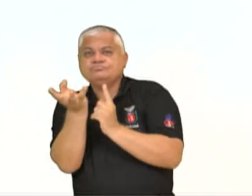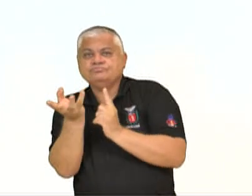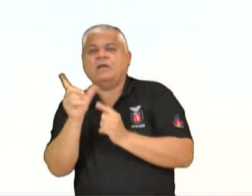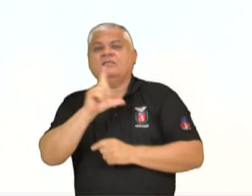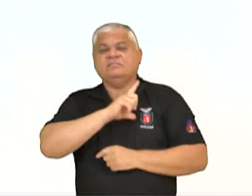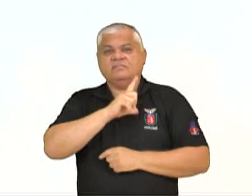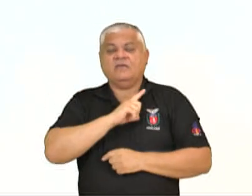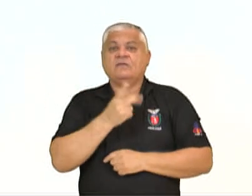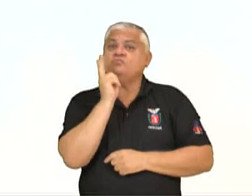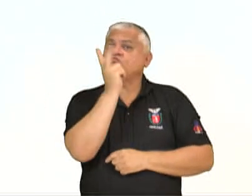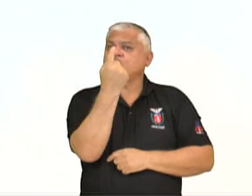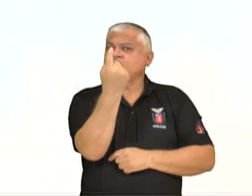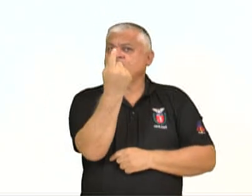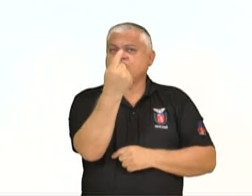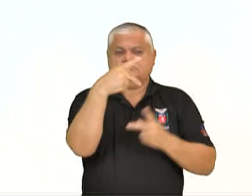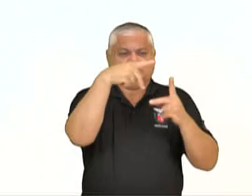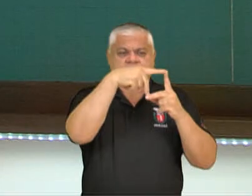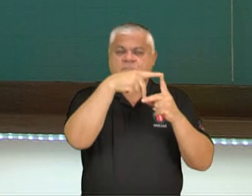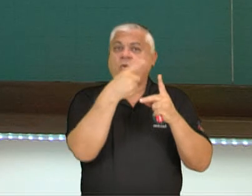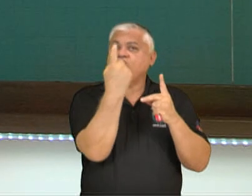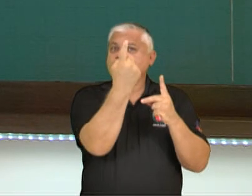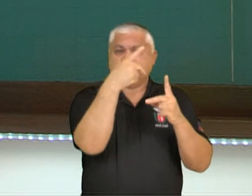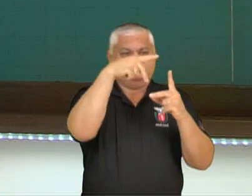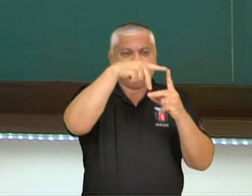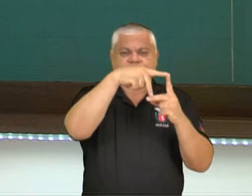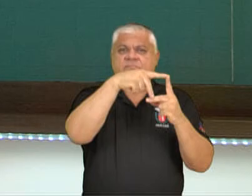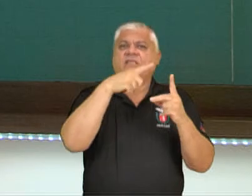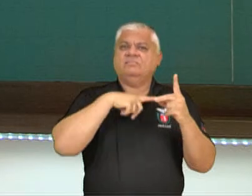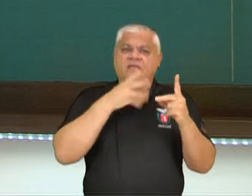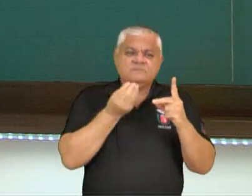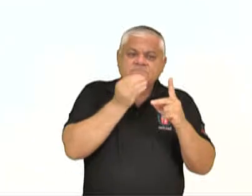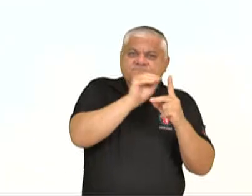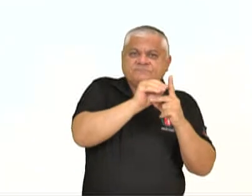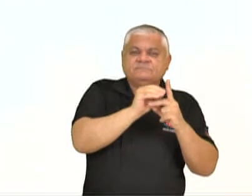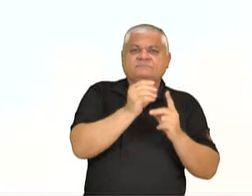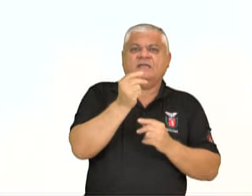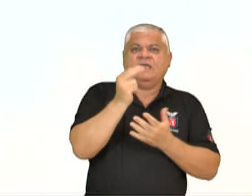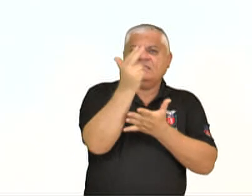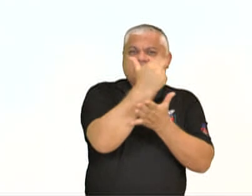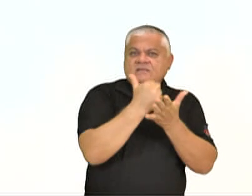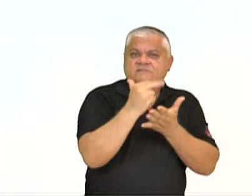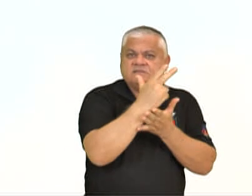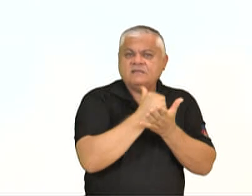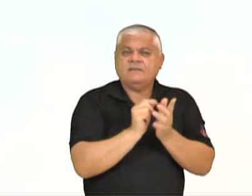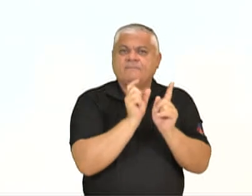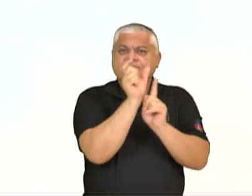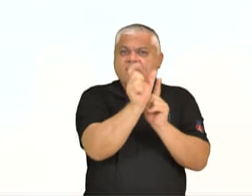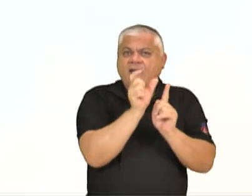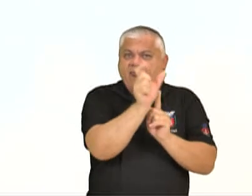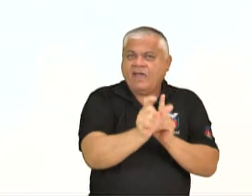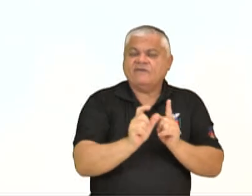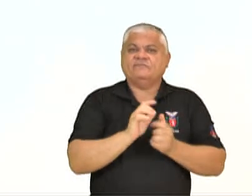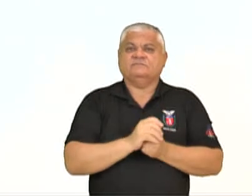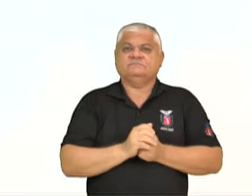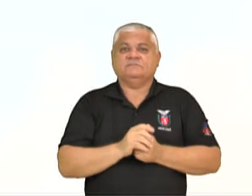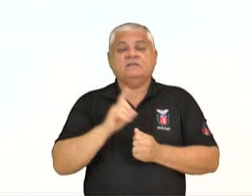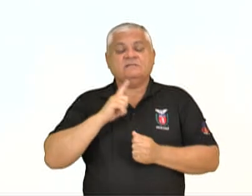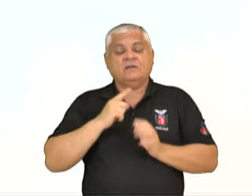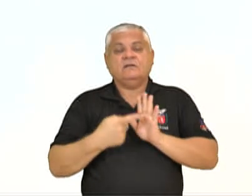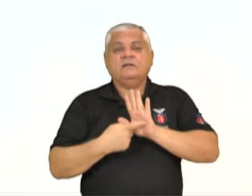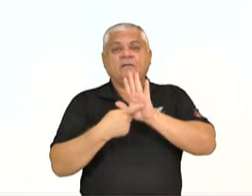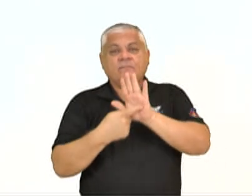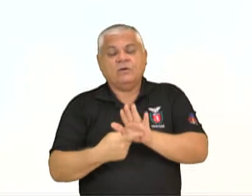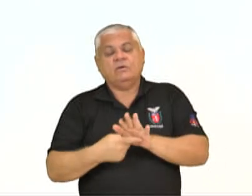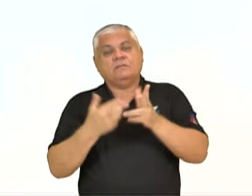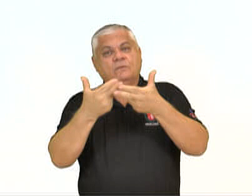no único quadrinho nós podemos ter desenhos e palavras. Ela costuma retratar situações que estejam acontecendo